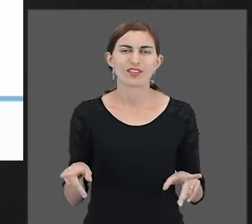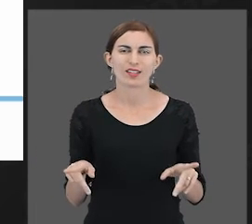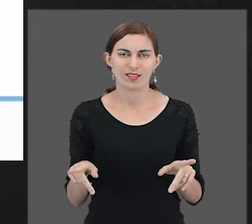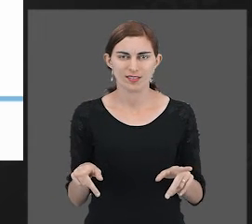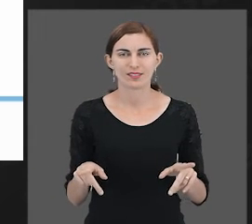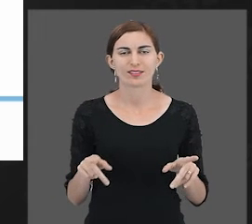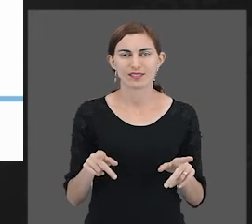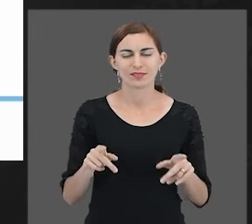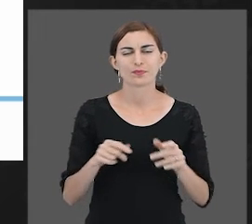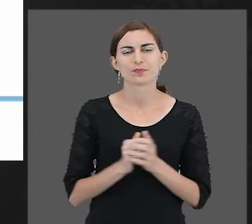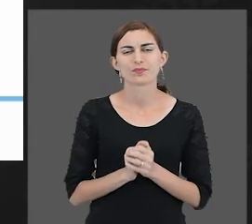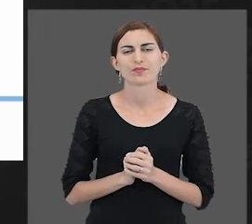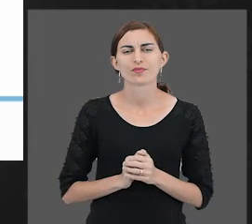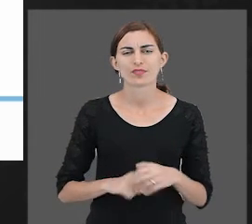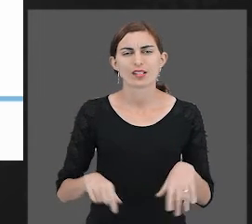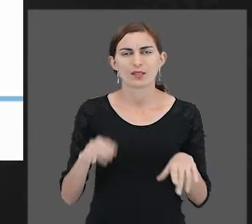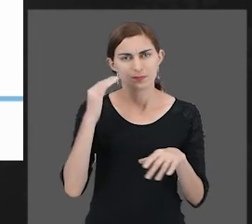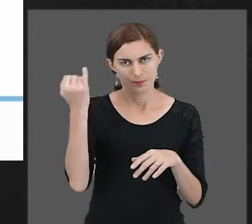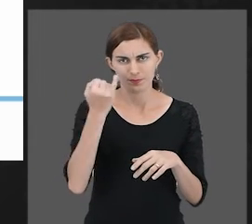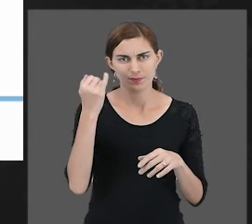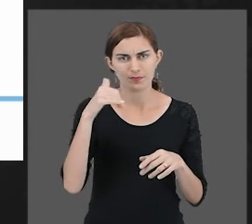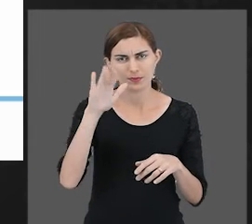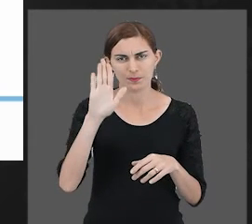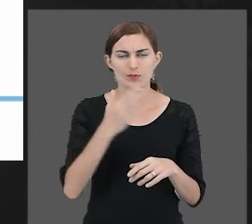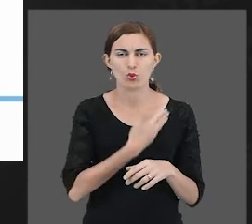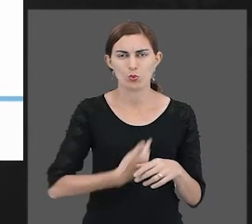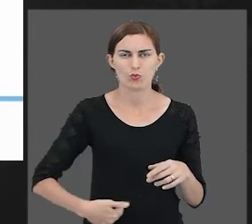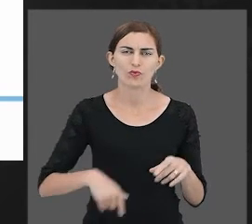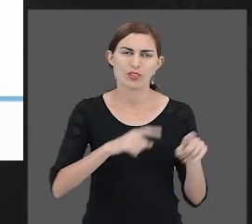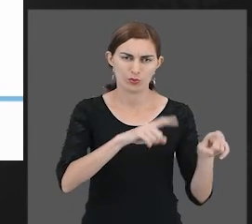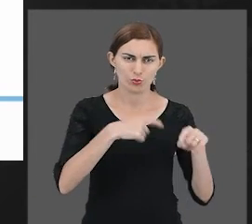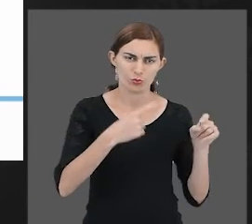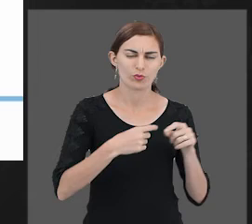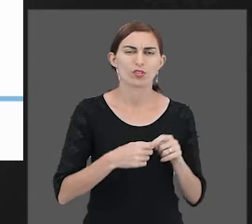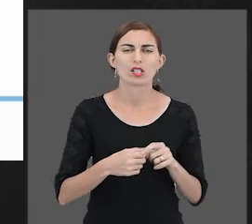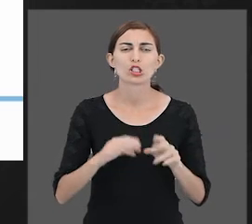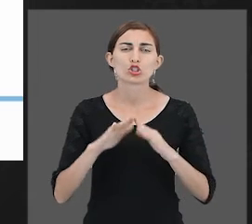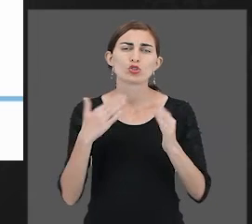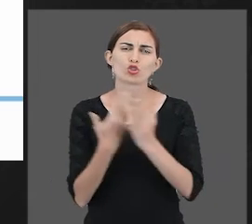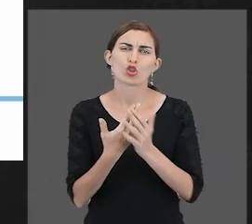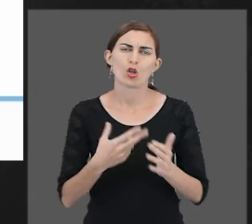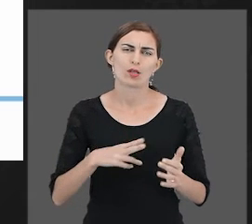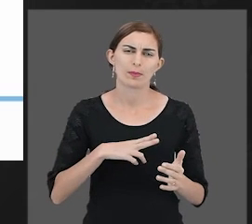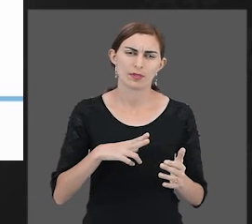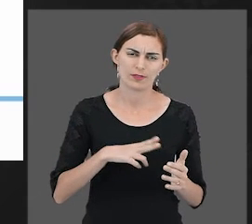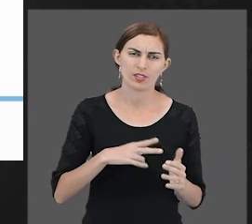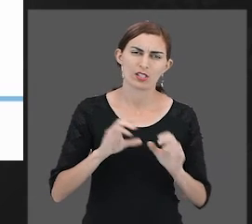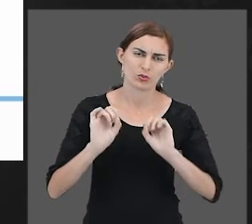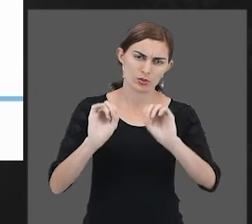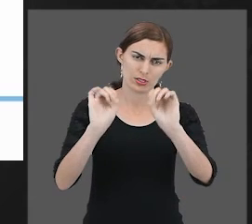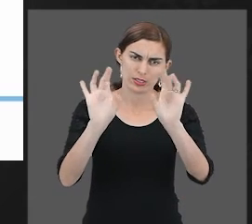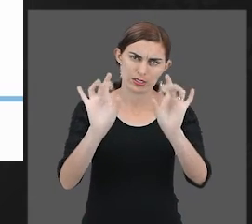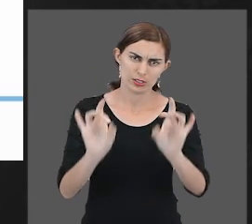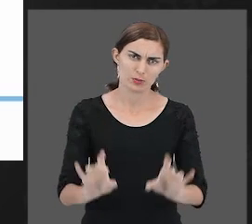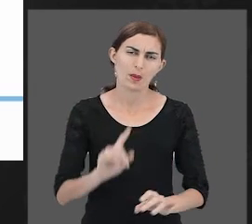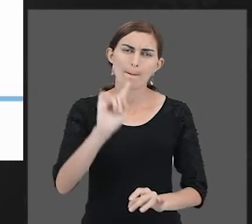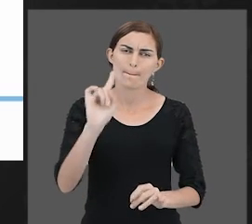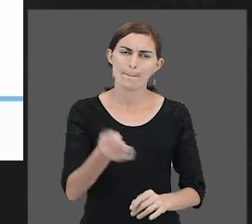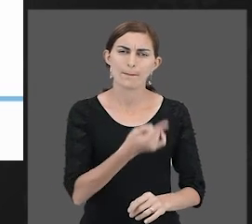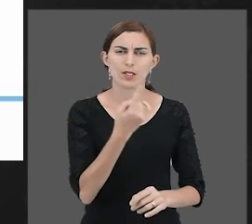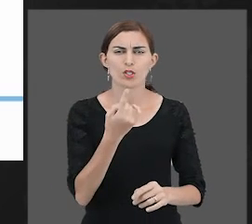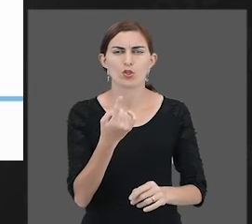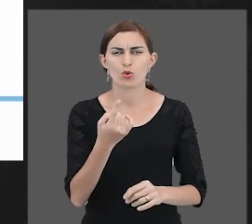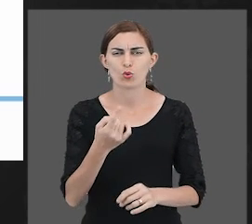está priorizando, dando uma importância maior à escola pública rural. Escola privada de educação especial, recebe R$1.000,